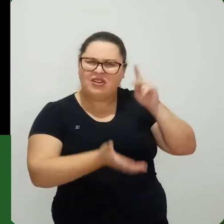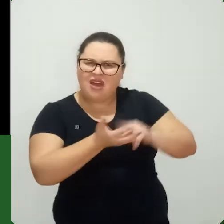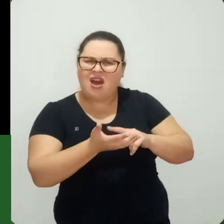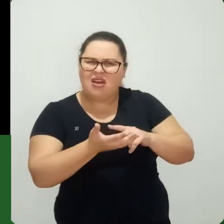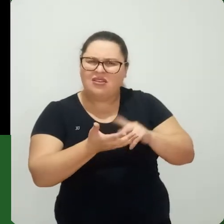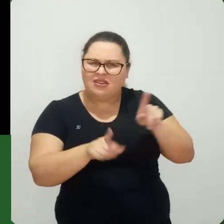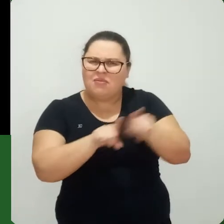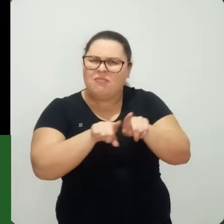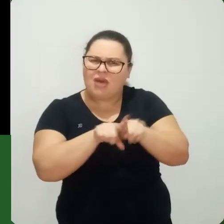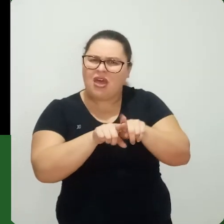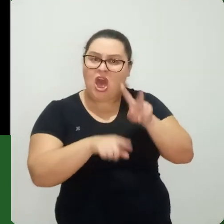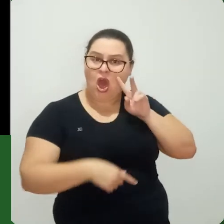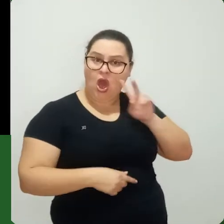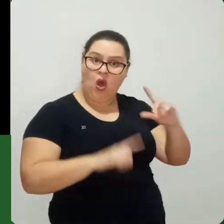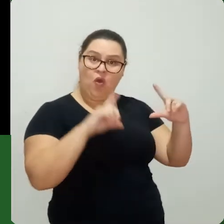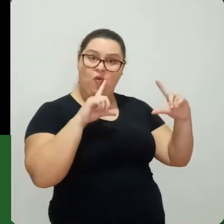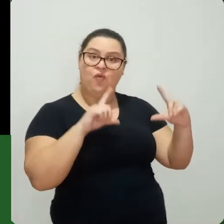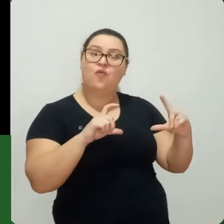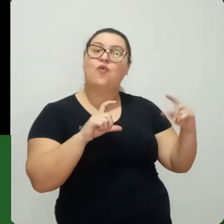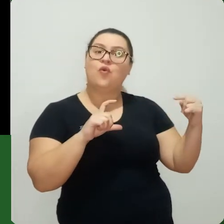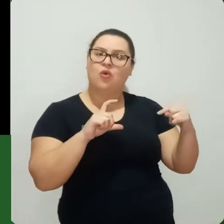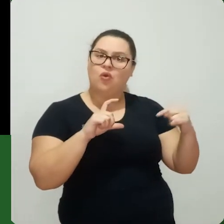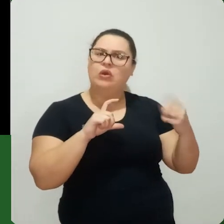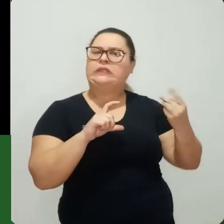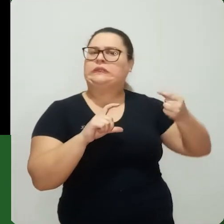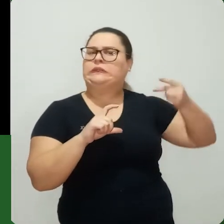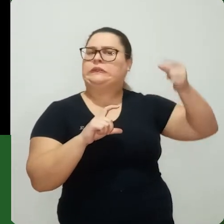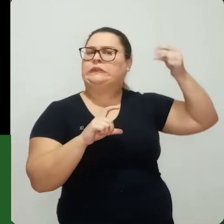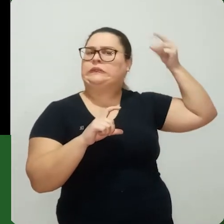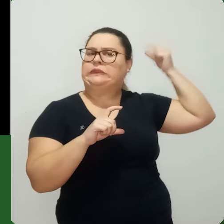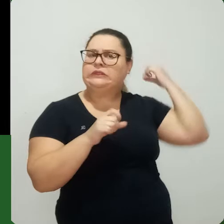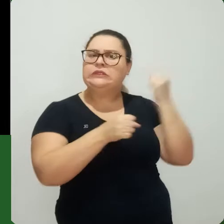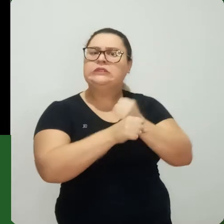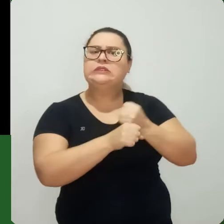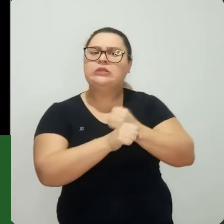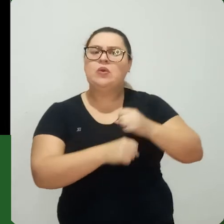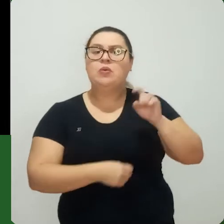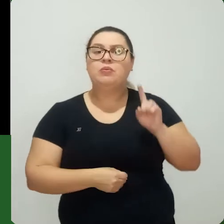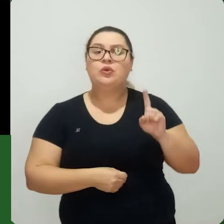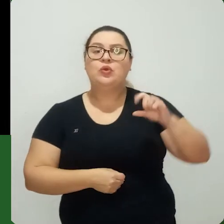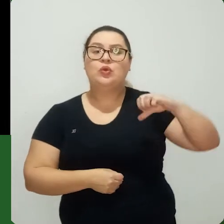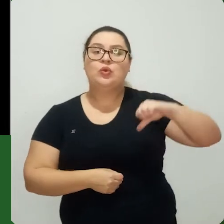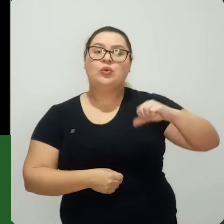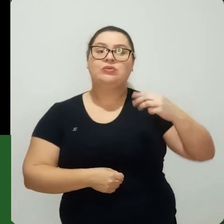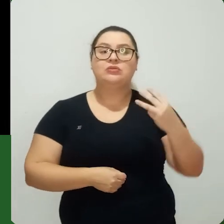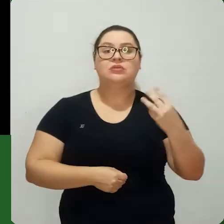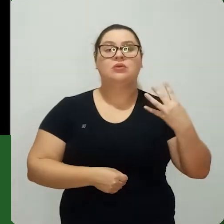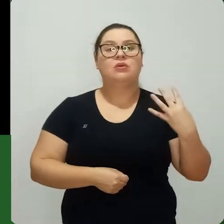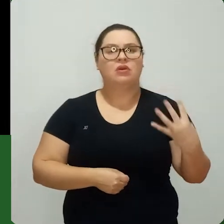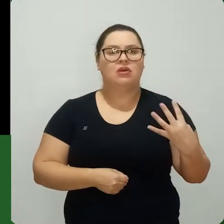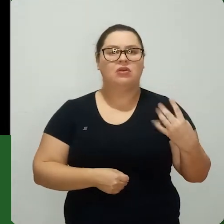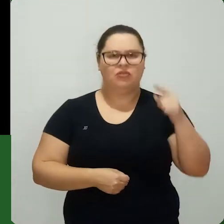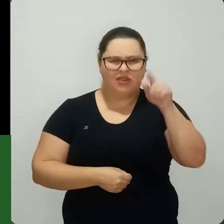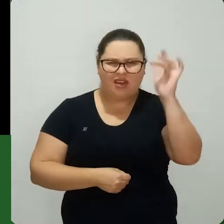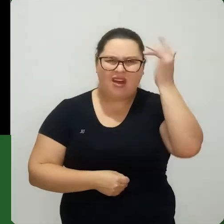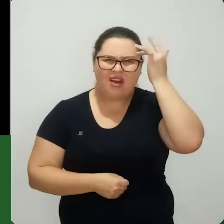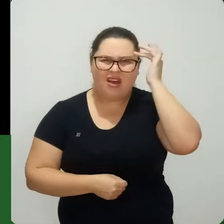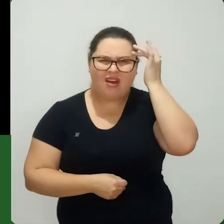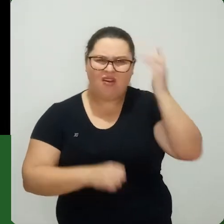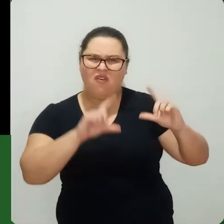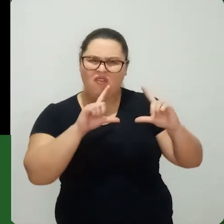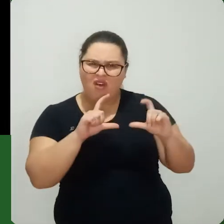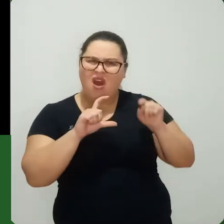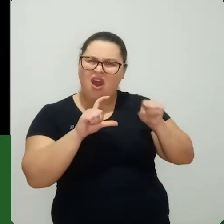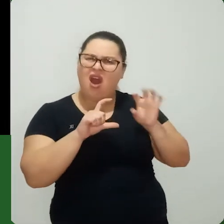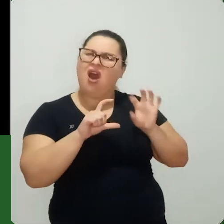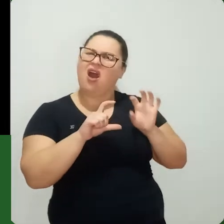há bastante tempo, 1934. E você acha que ela era assim mesmo? Ela estava representando algo que